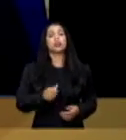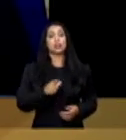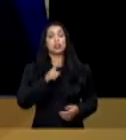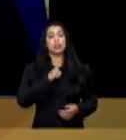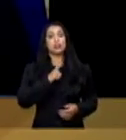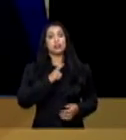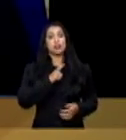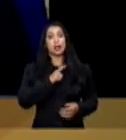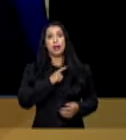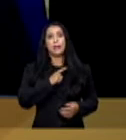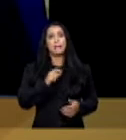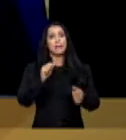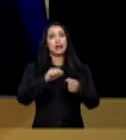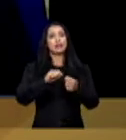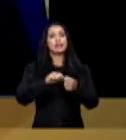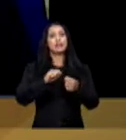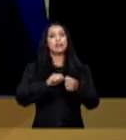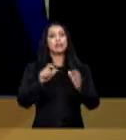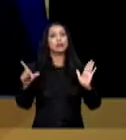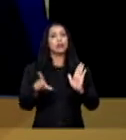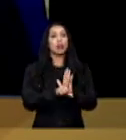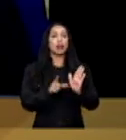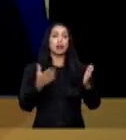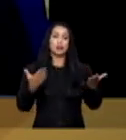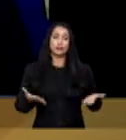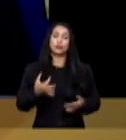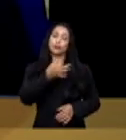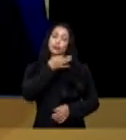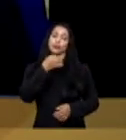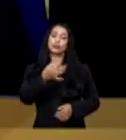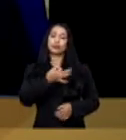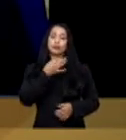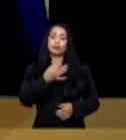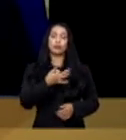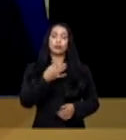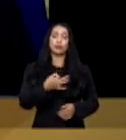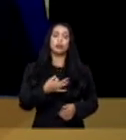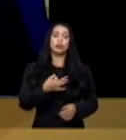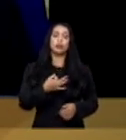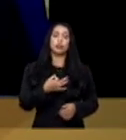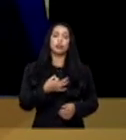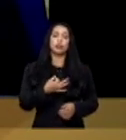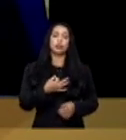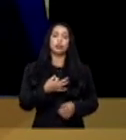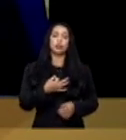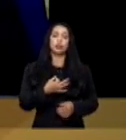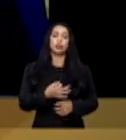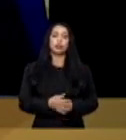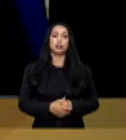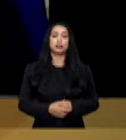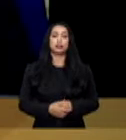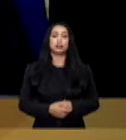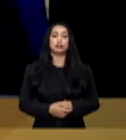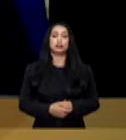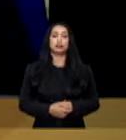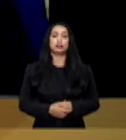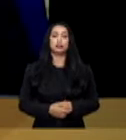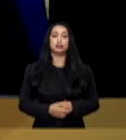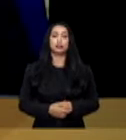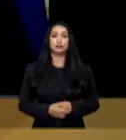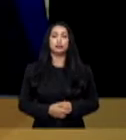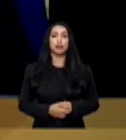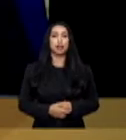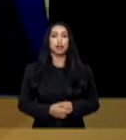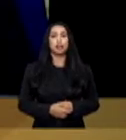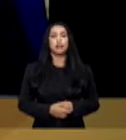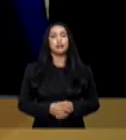legislador. Esta era a opinião de Sua Excelência sobre a chamada lex tertia missio, ou seja, uma terceira lei